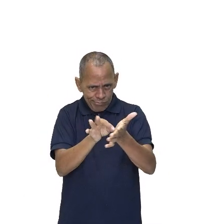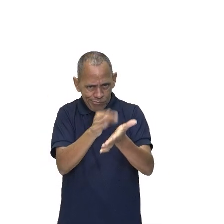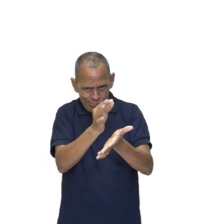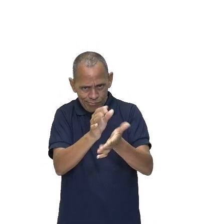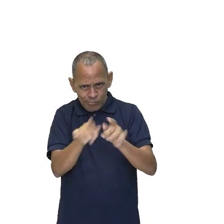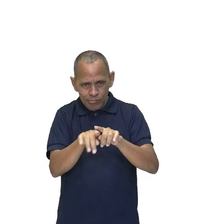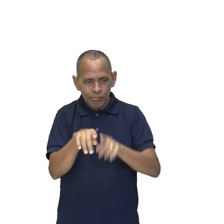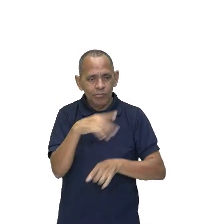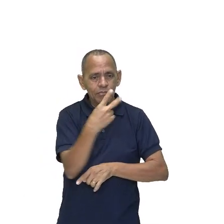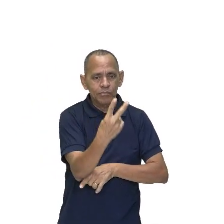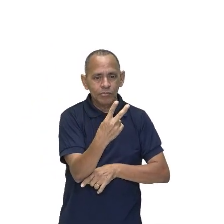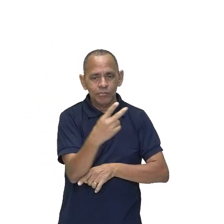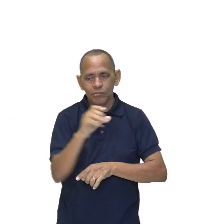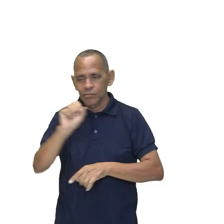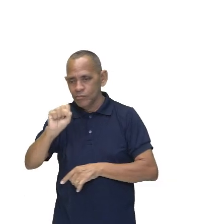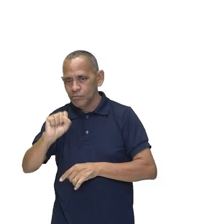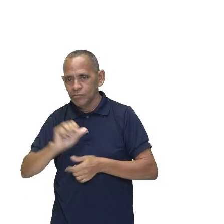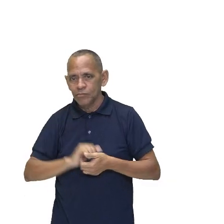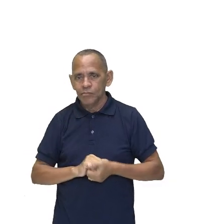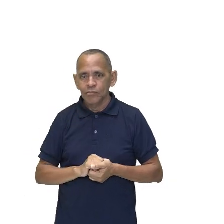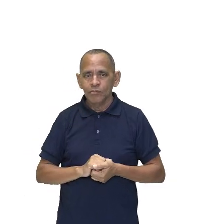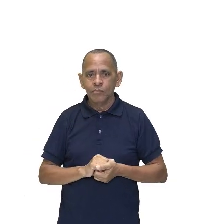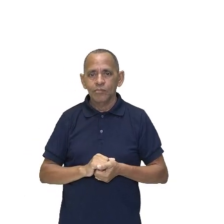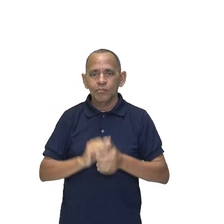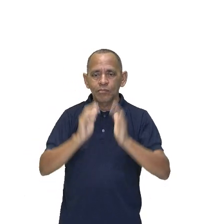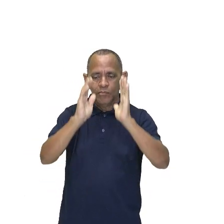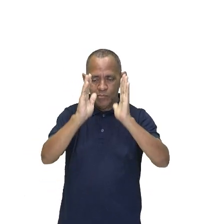agora? Vou utilizar só a coluna do par